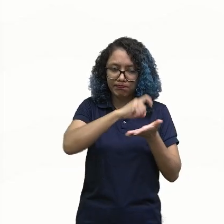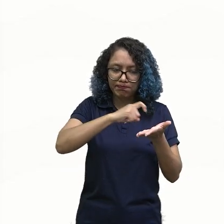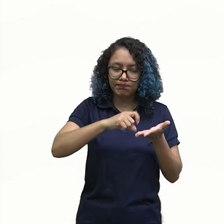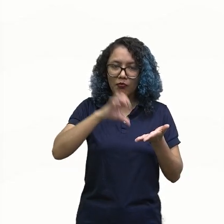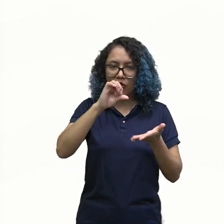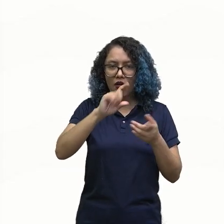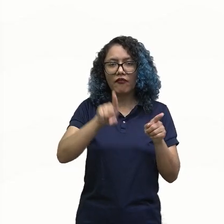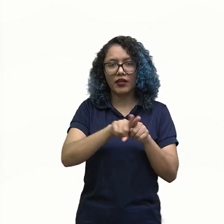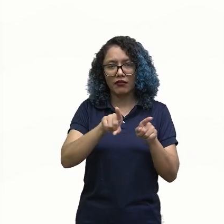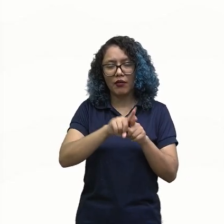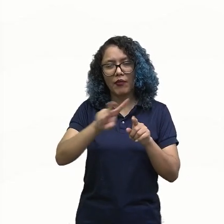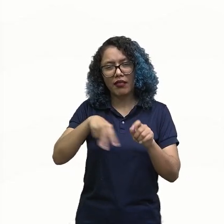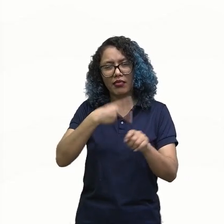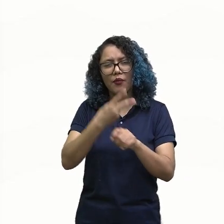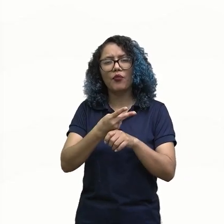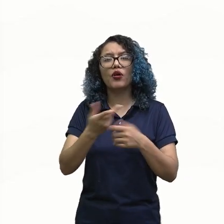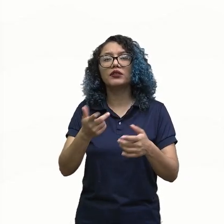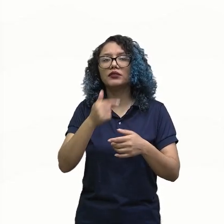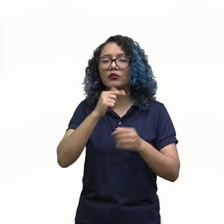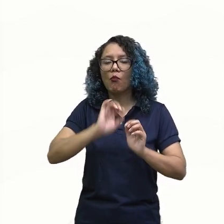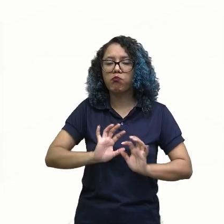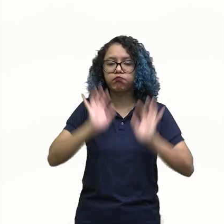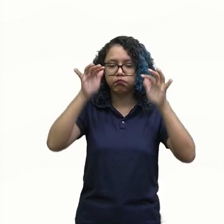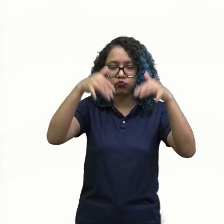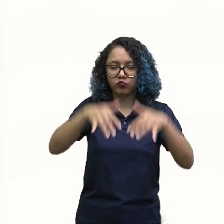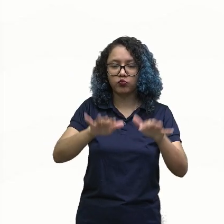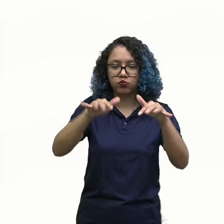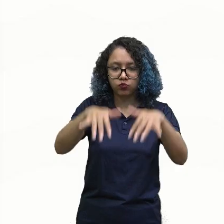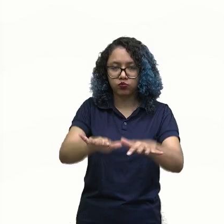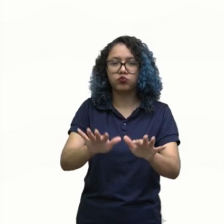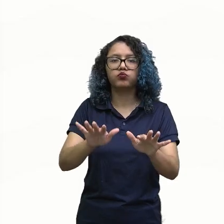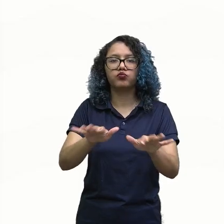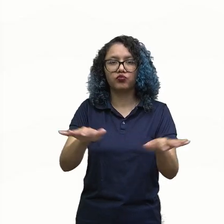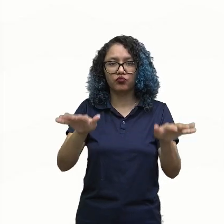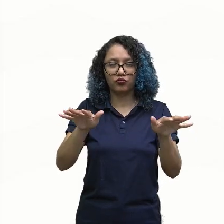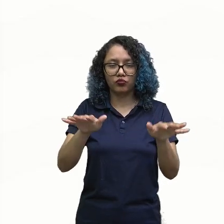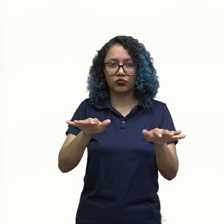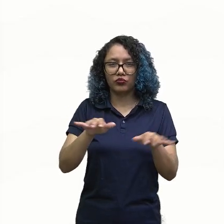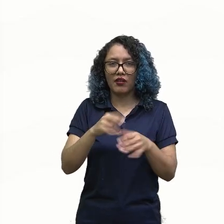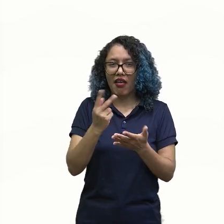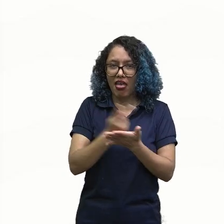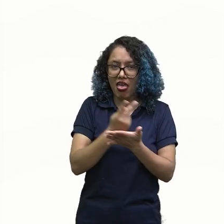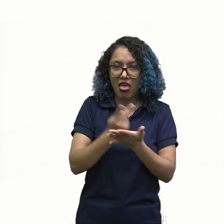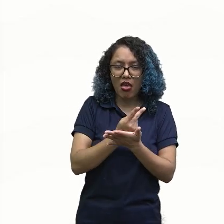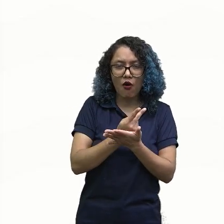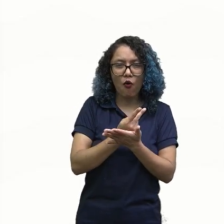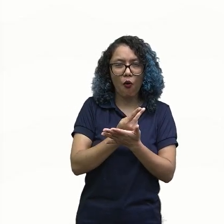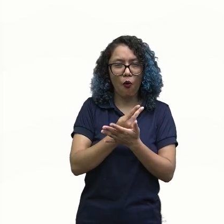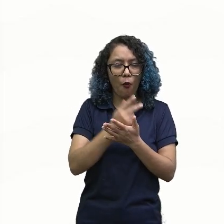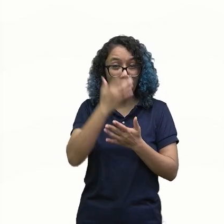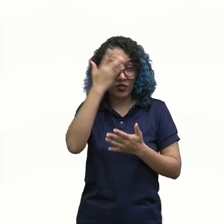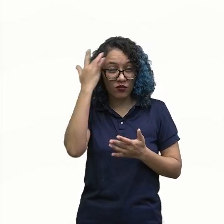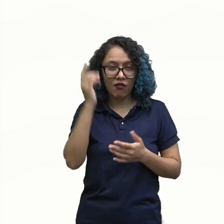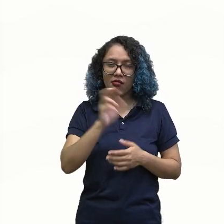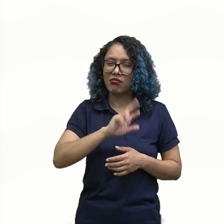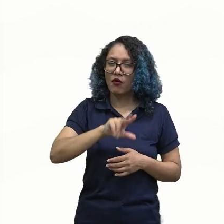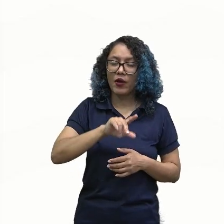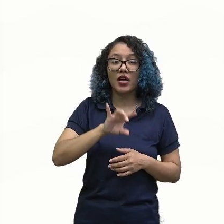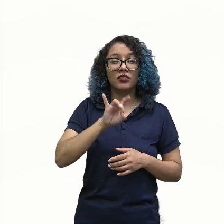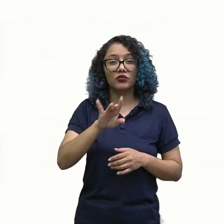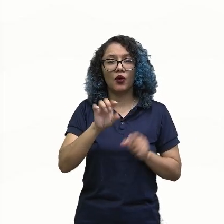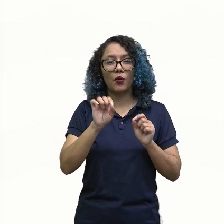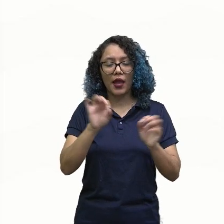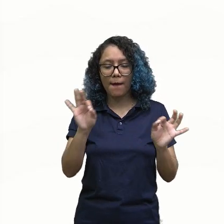o tsunami. Então, nesse caso, não realmente foi um erro humano. Só não estavam preparados para